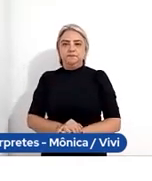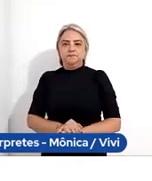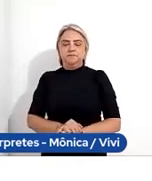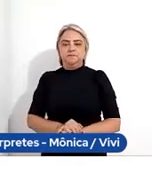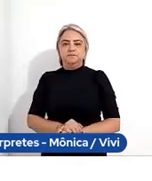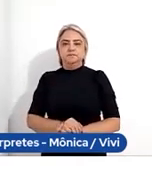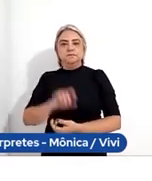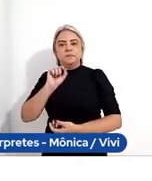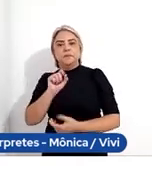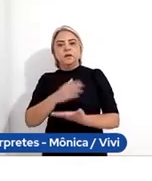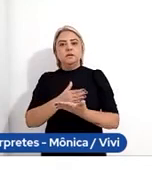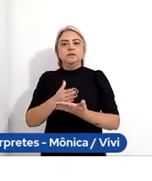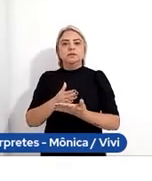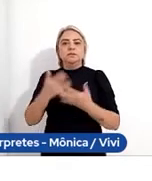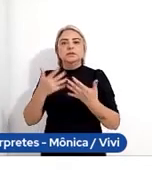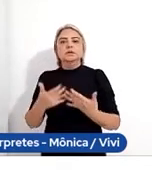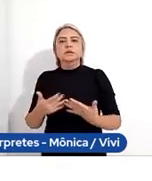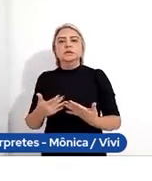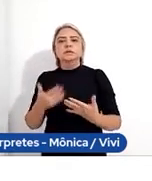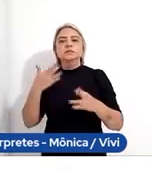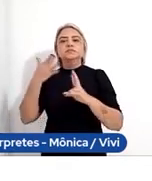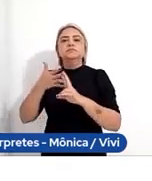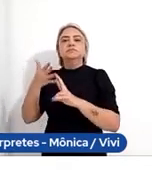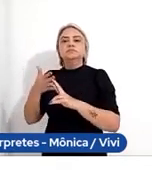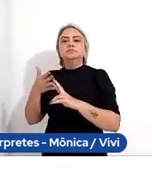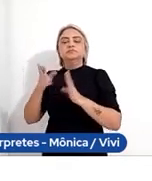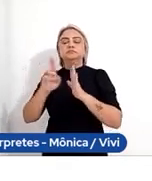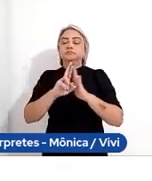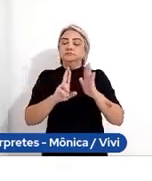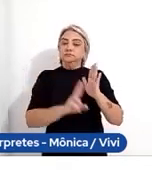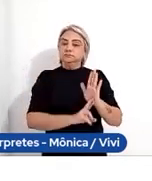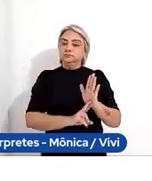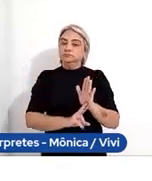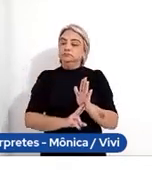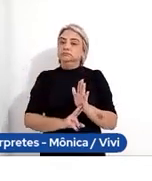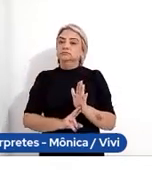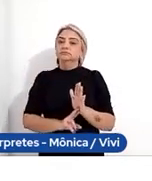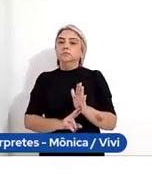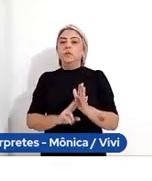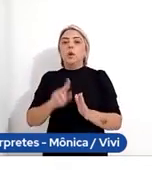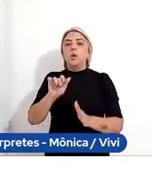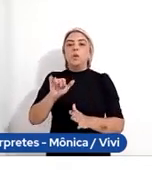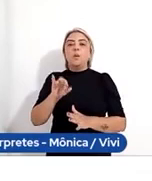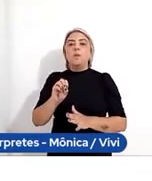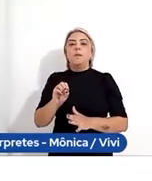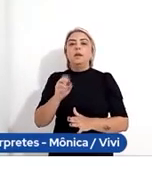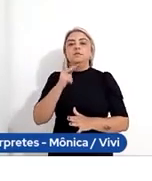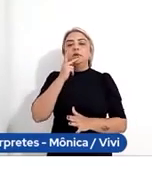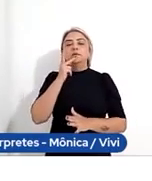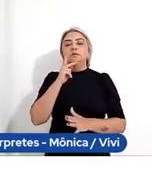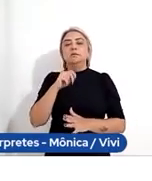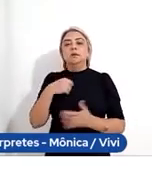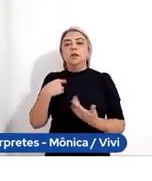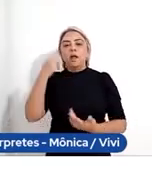E aqui eu vou entrar mais na questão, mais diretamente na questão da patente. E o Pedro mencionou que a